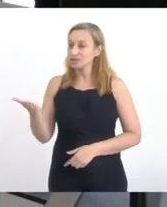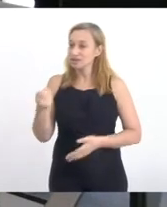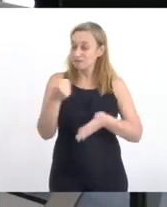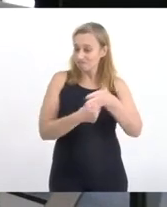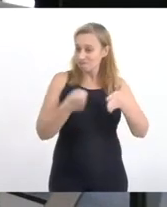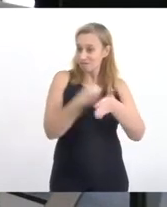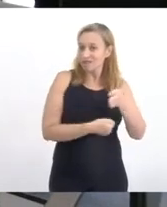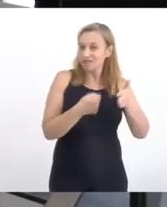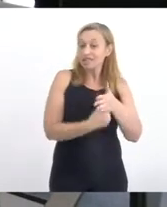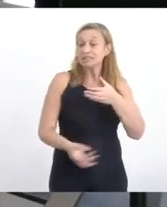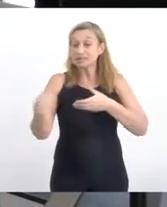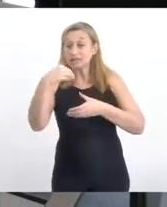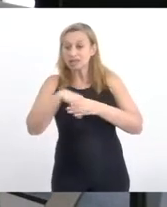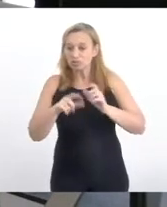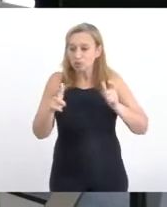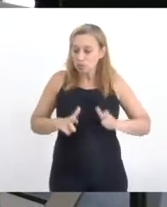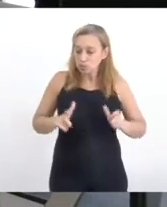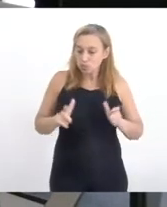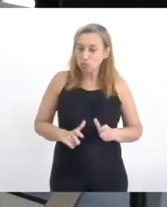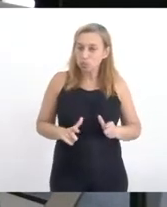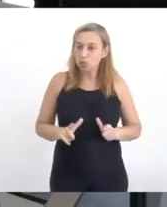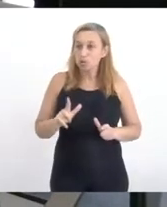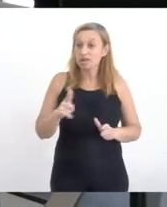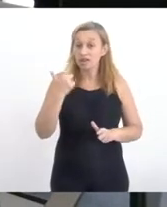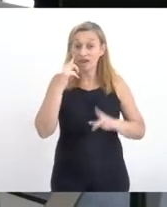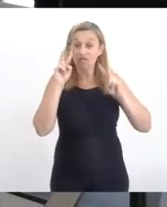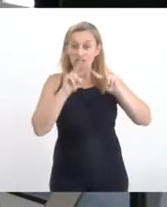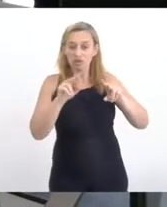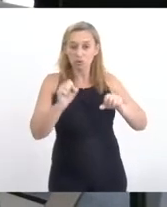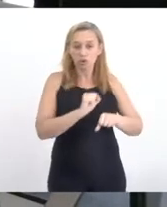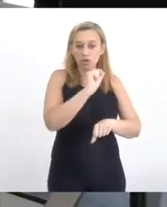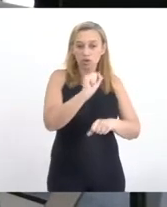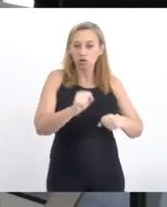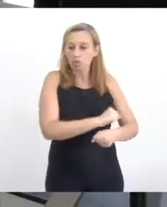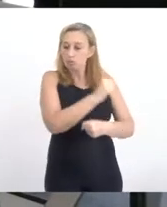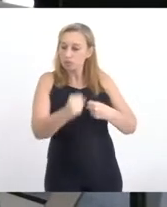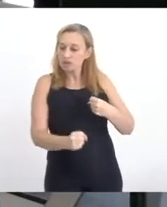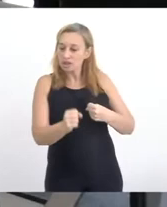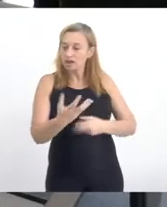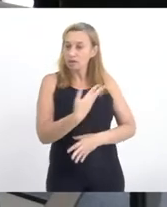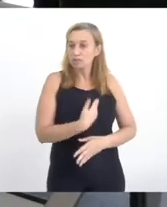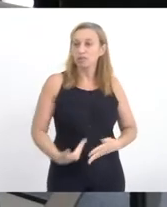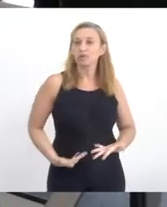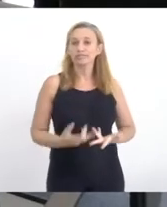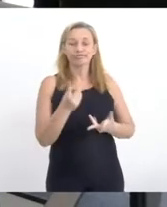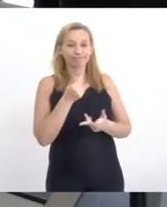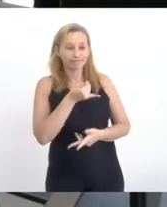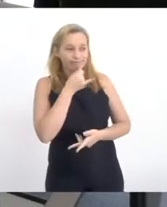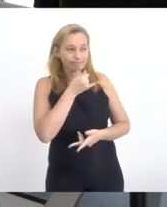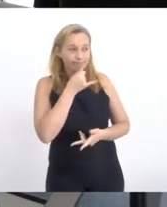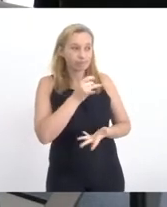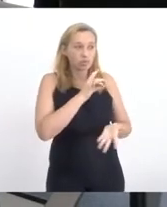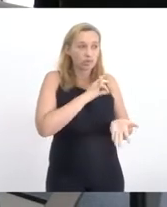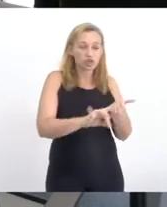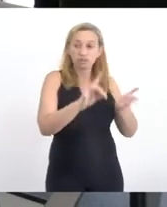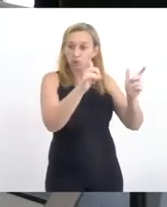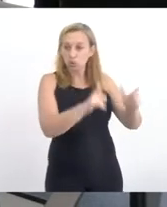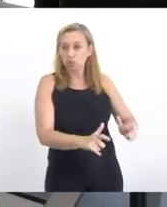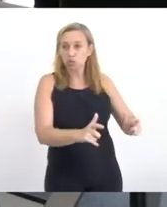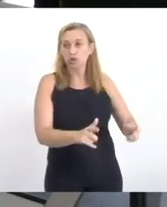resistência dentro de um território que é visto pelo poder público Infelizmente como um território inimigo